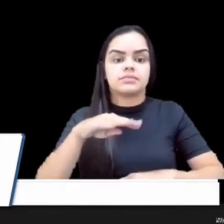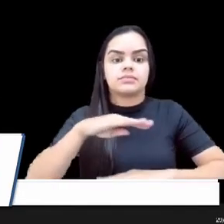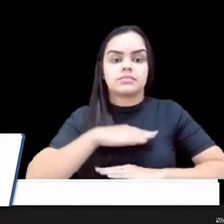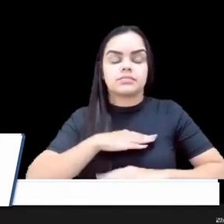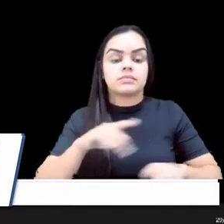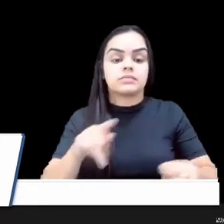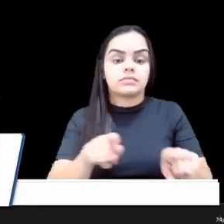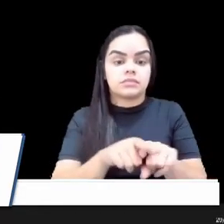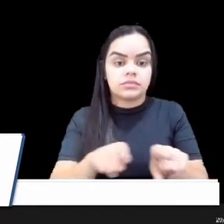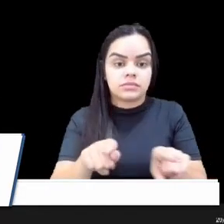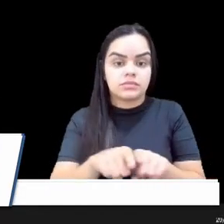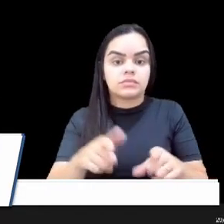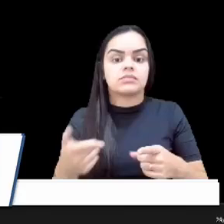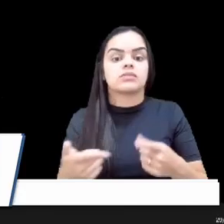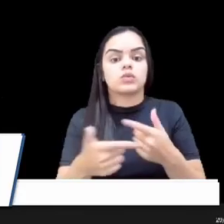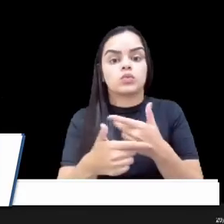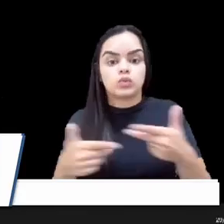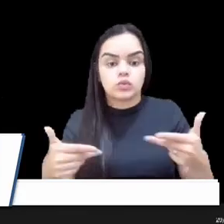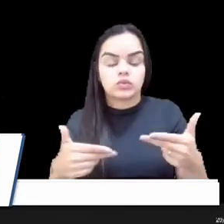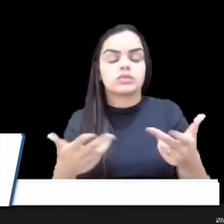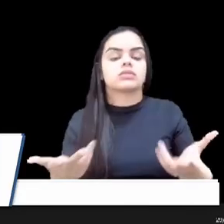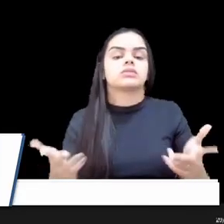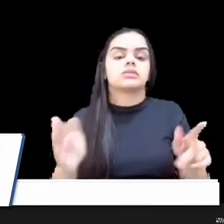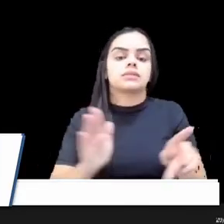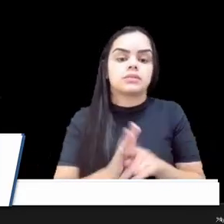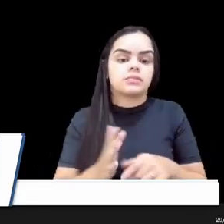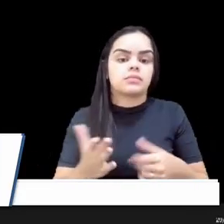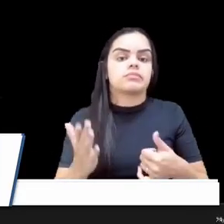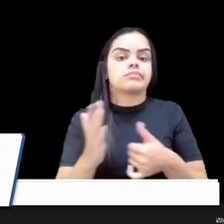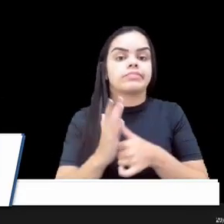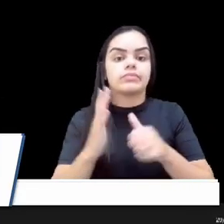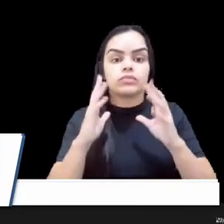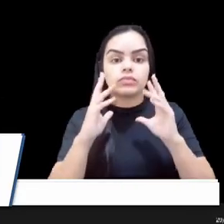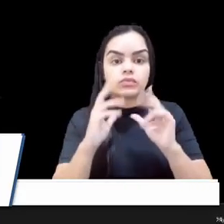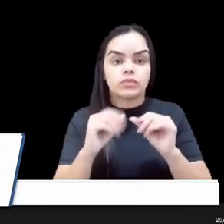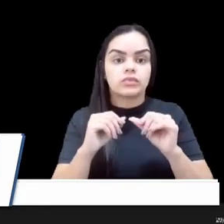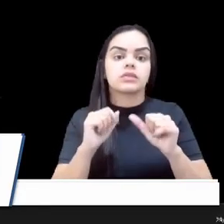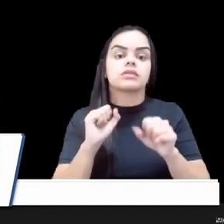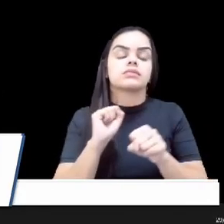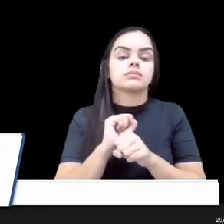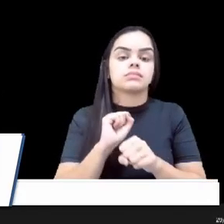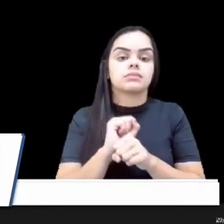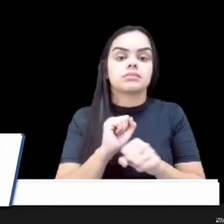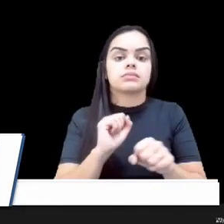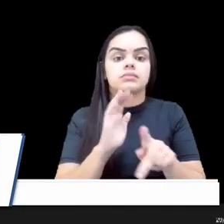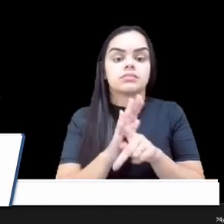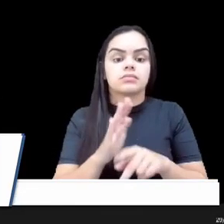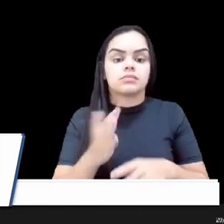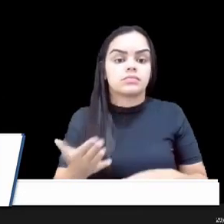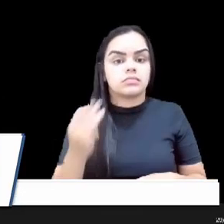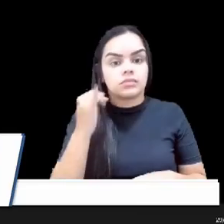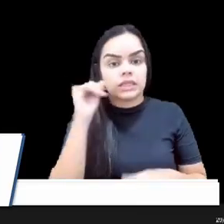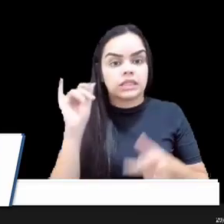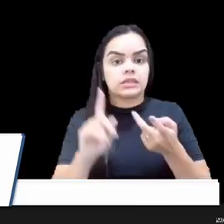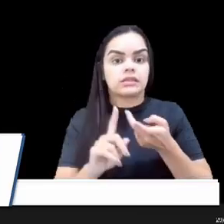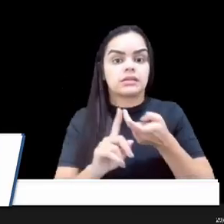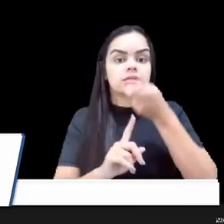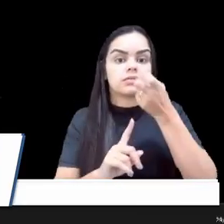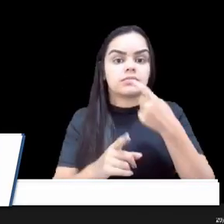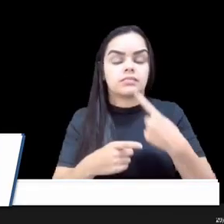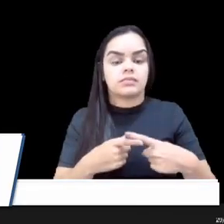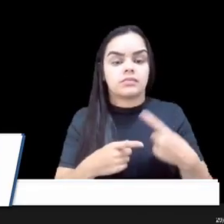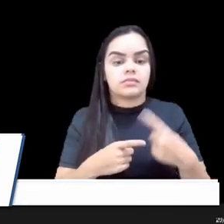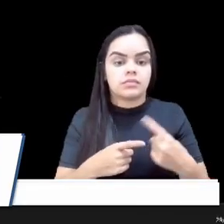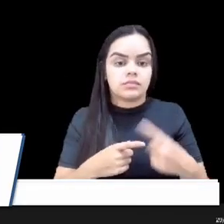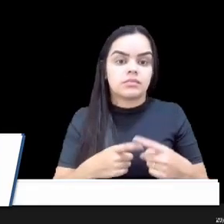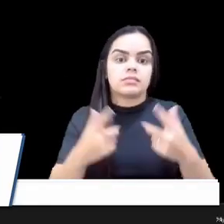questão presencial, com controle biométrico, com todas as salvaguardas para evitar a fraude, não, pelo menos para tentar diminuir, porque fraude num sistema grande como esse